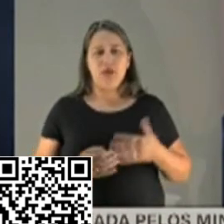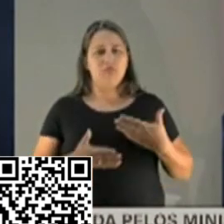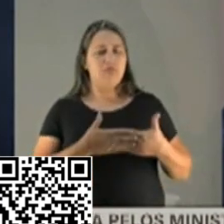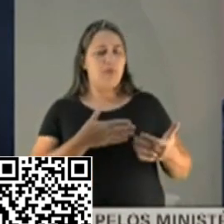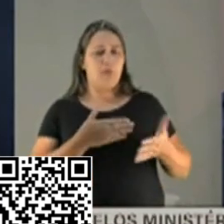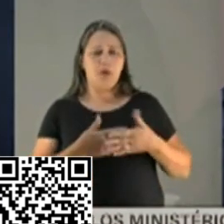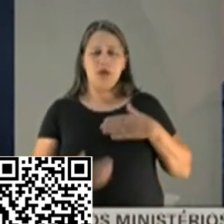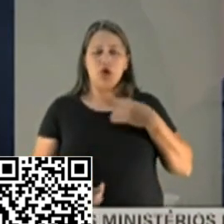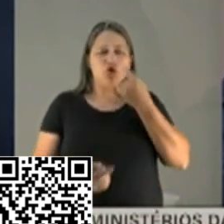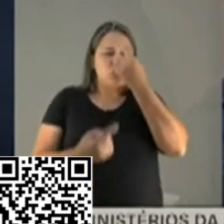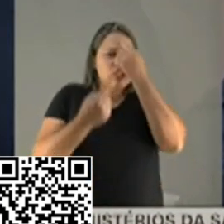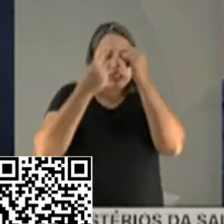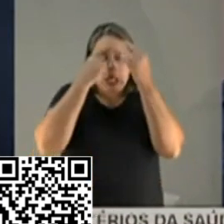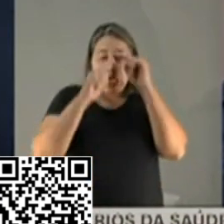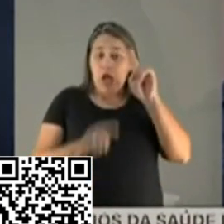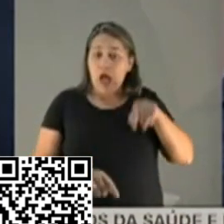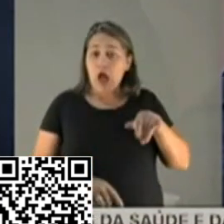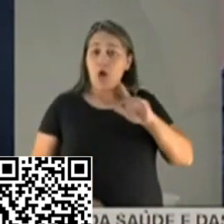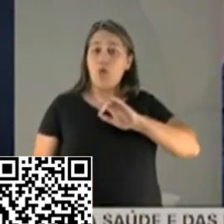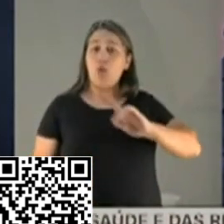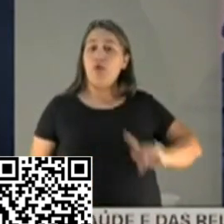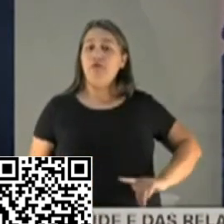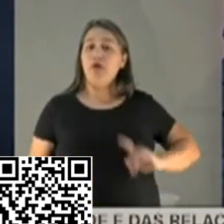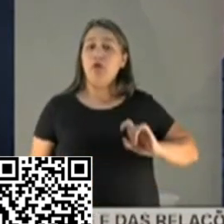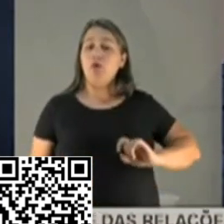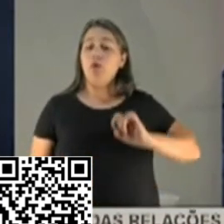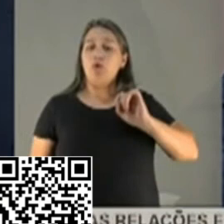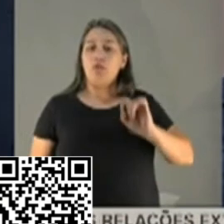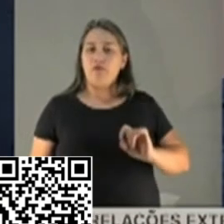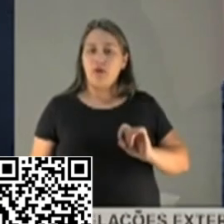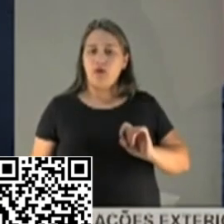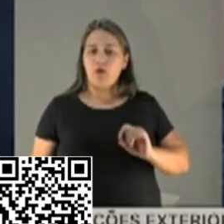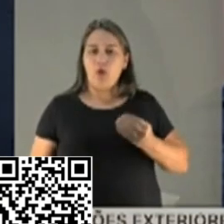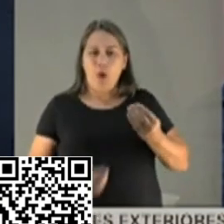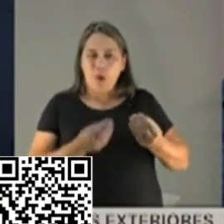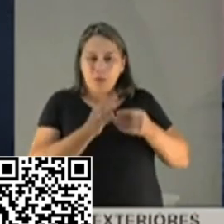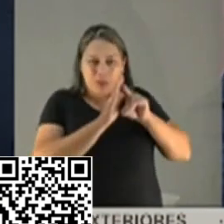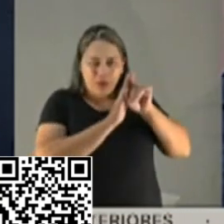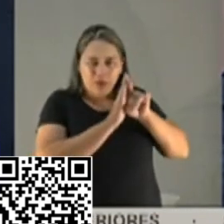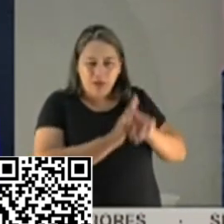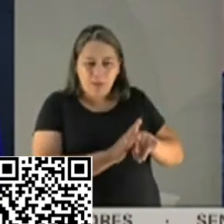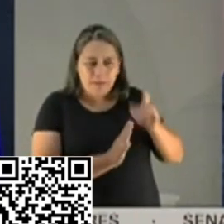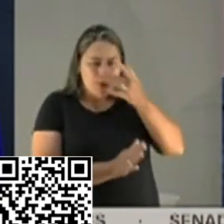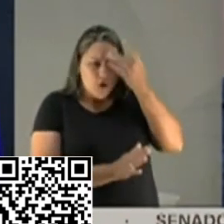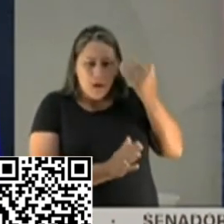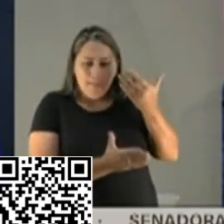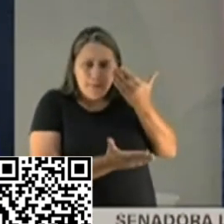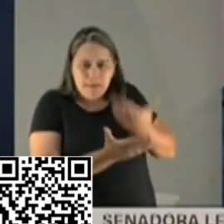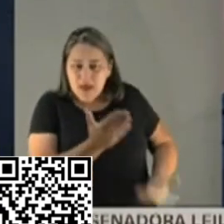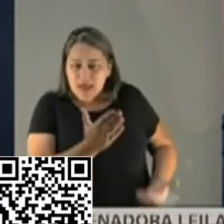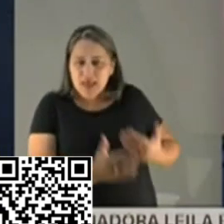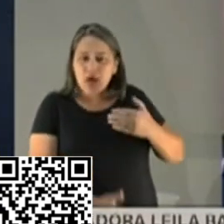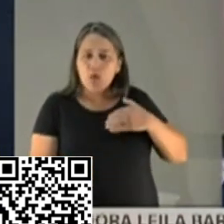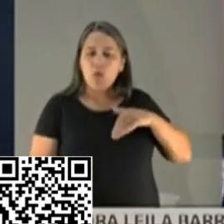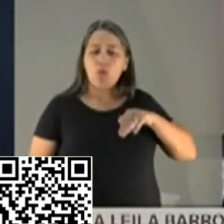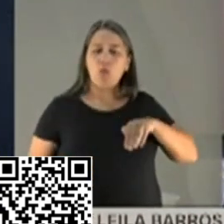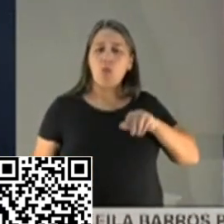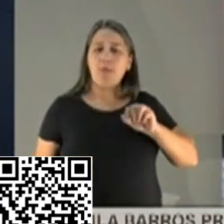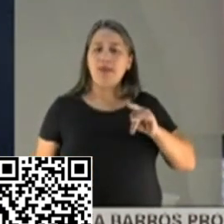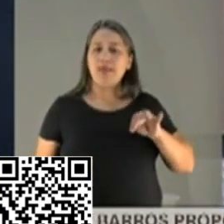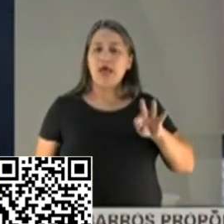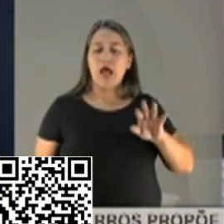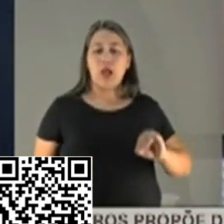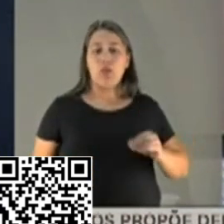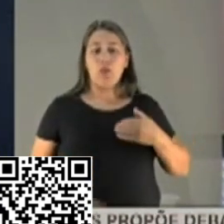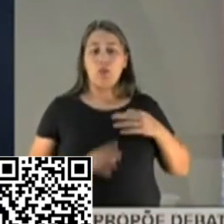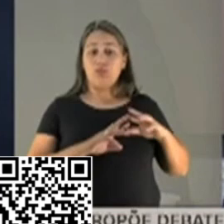de cada um, é um governador que foi ilegitimamente cassado por um tribunal de exceção e